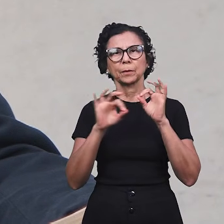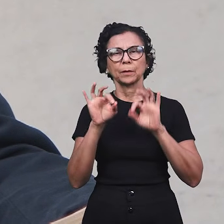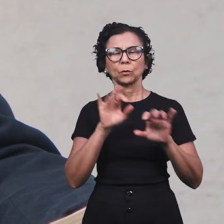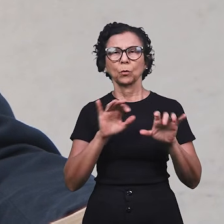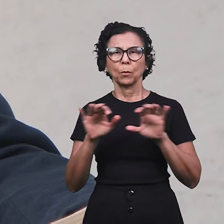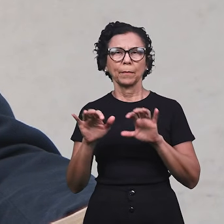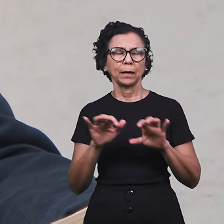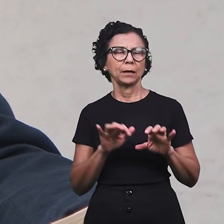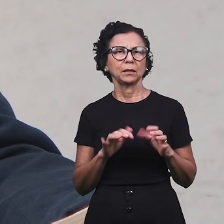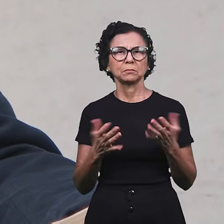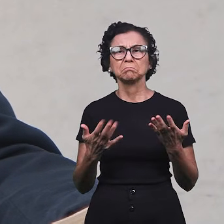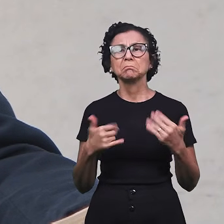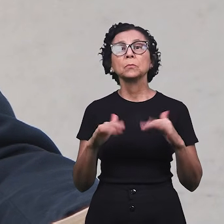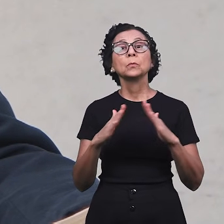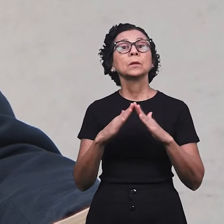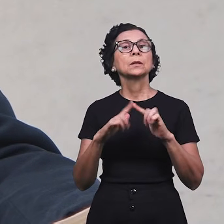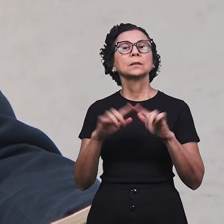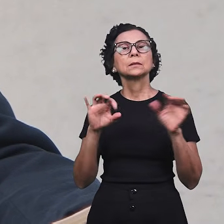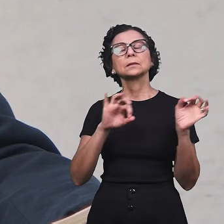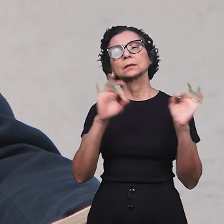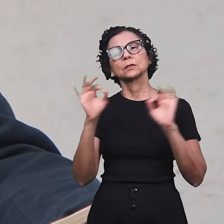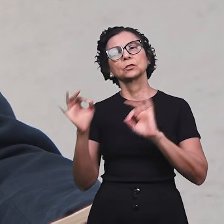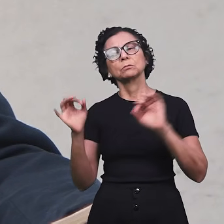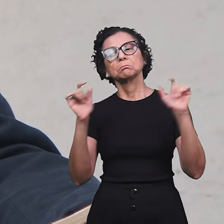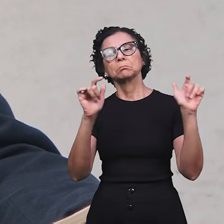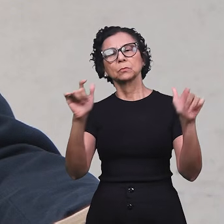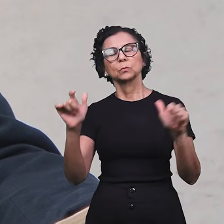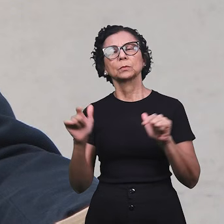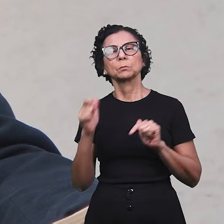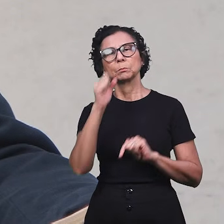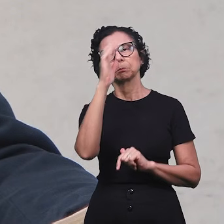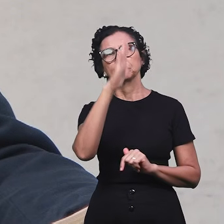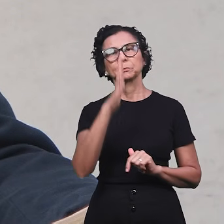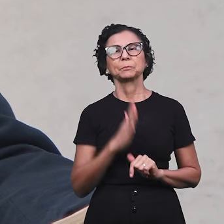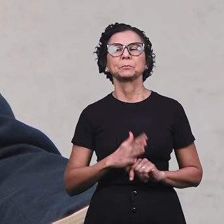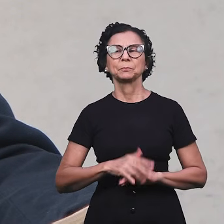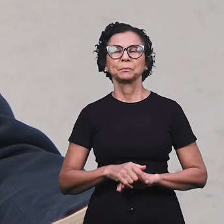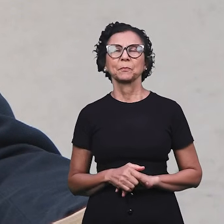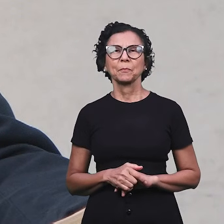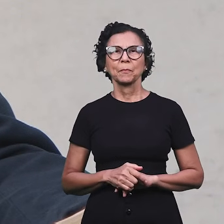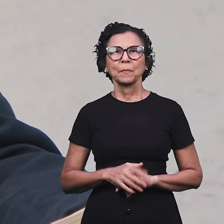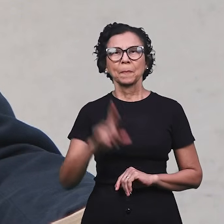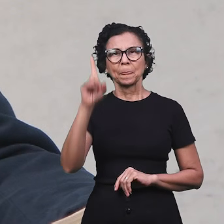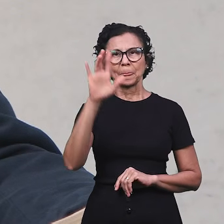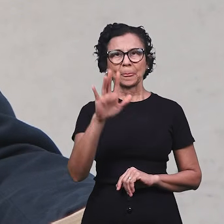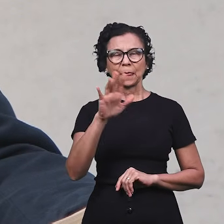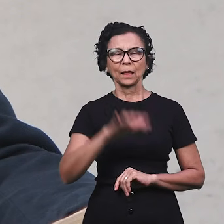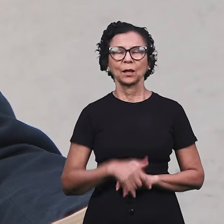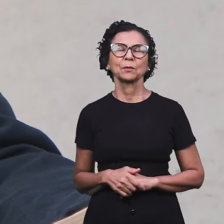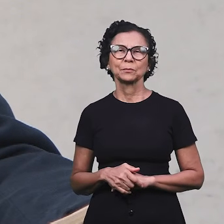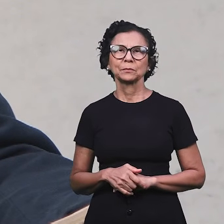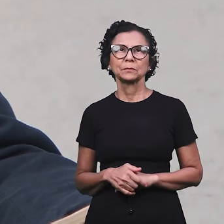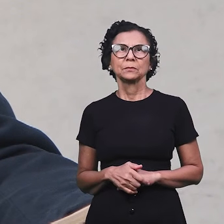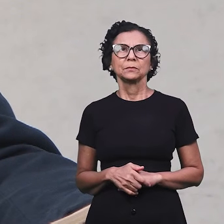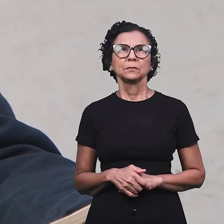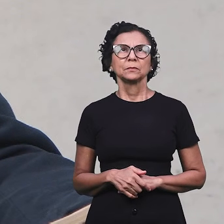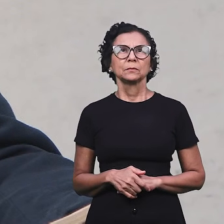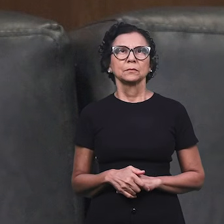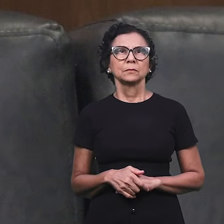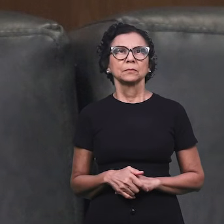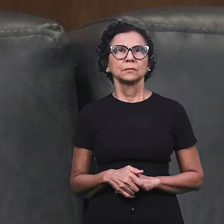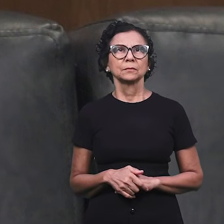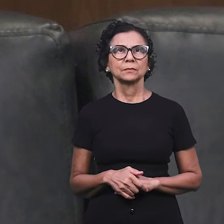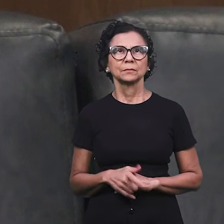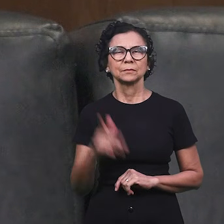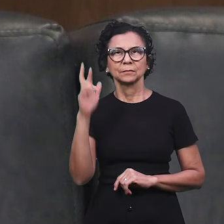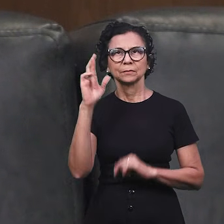comente o nosso conteúdo, de qual igreja talvez você está assistindo, de qual local do Brasil, e que Deus possa te abençoar.